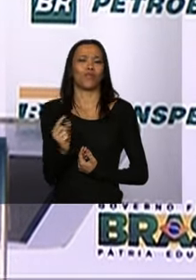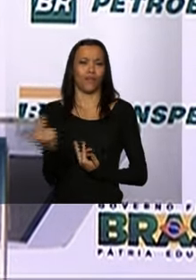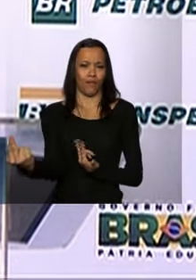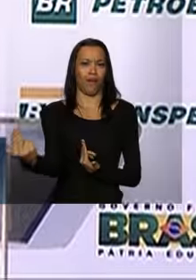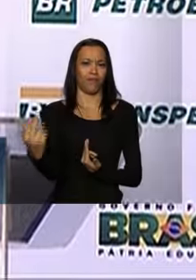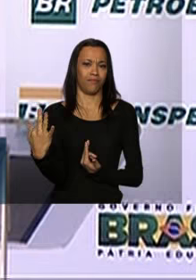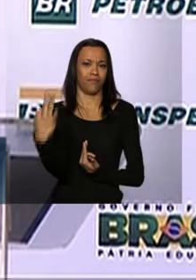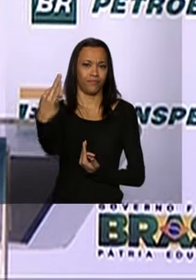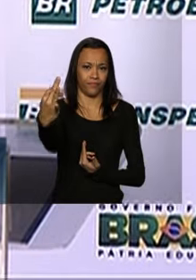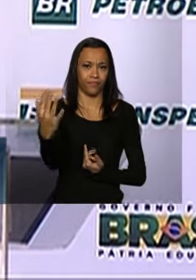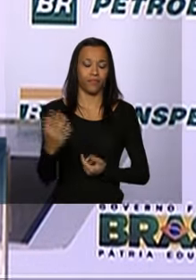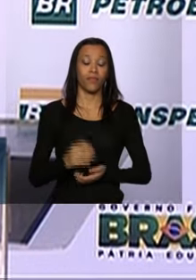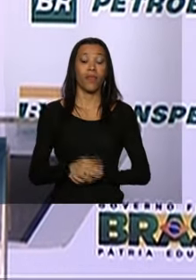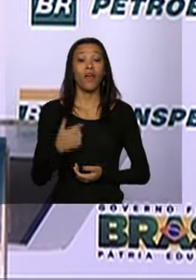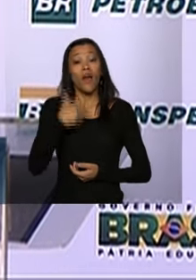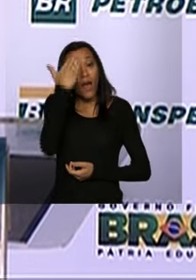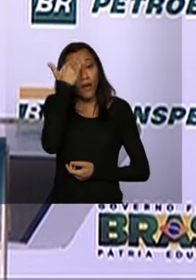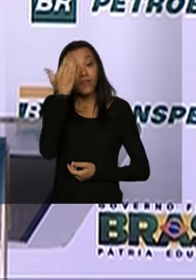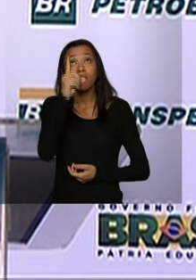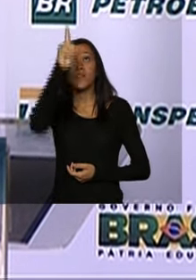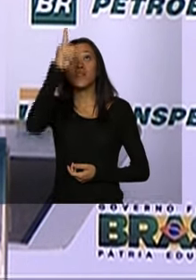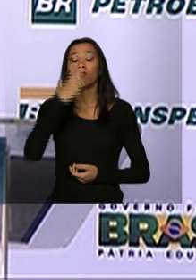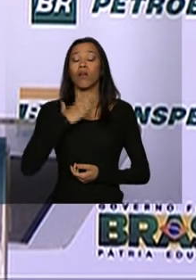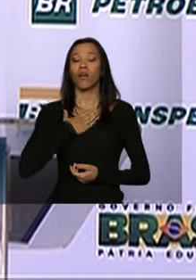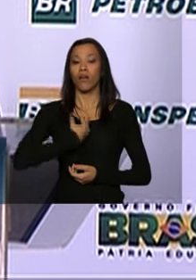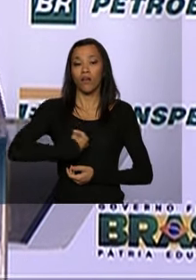Quero agradecer a Deus pela minha vida.